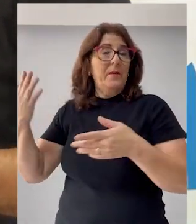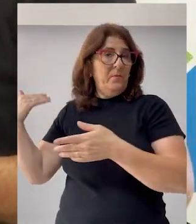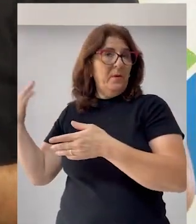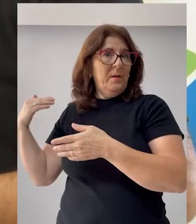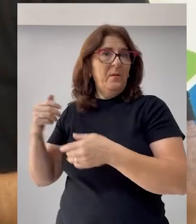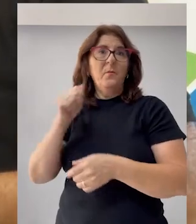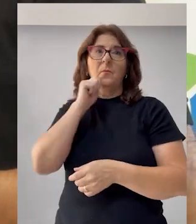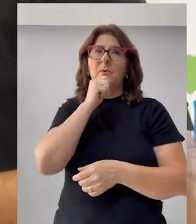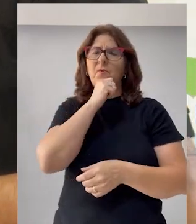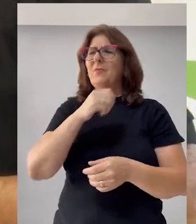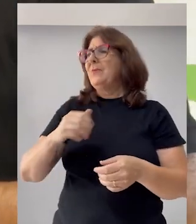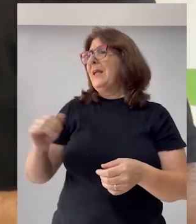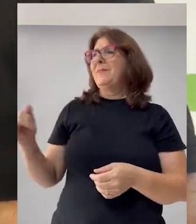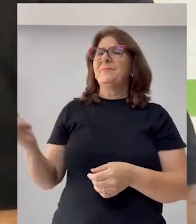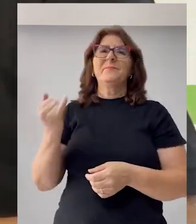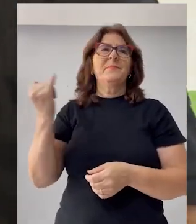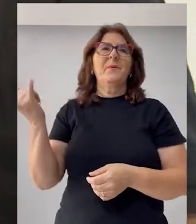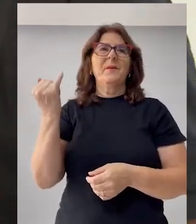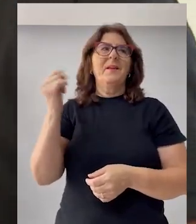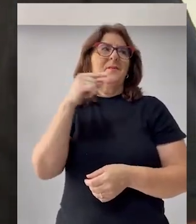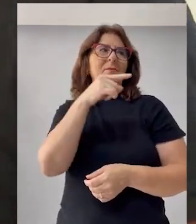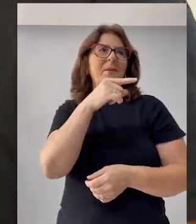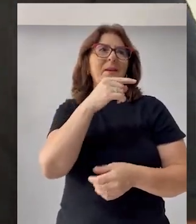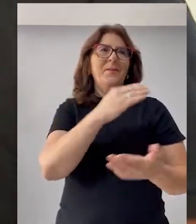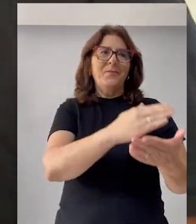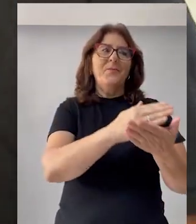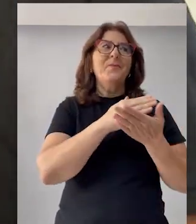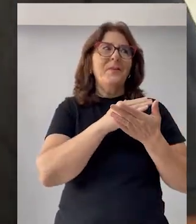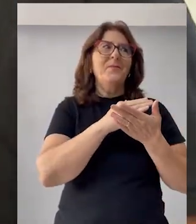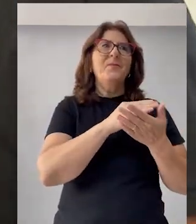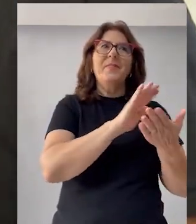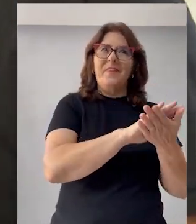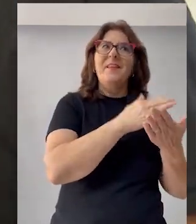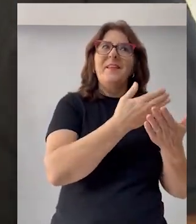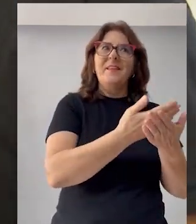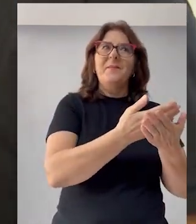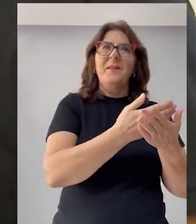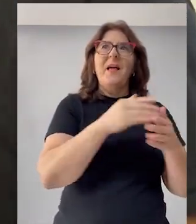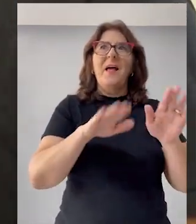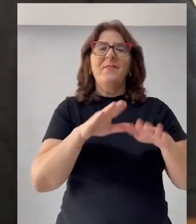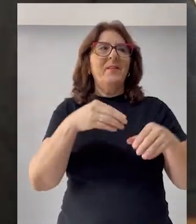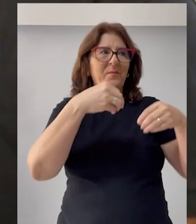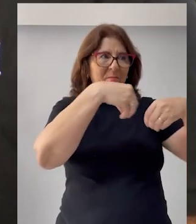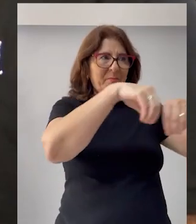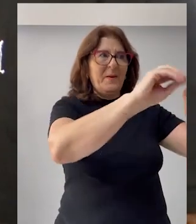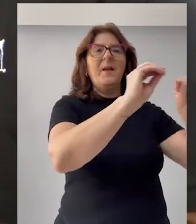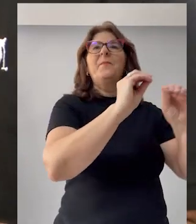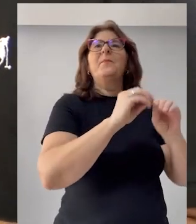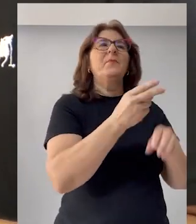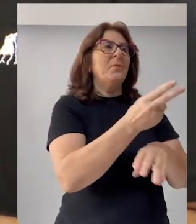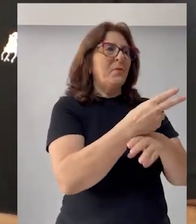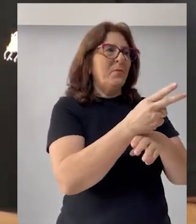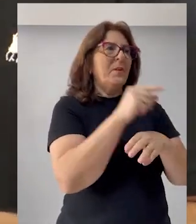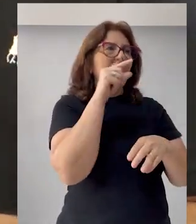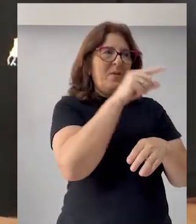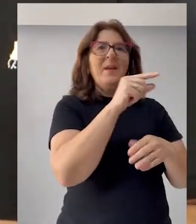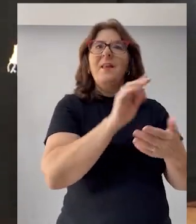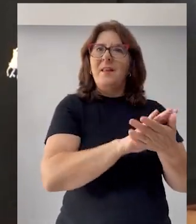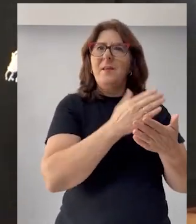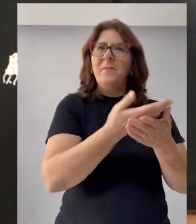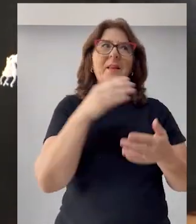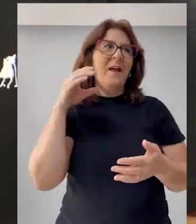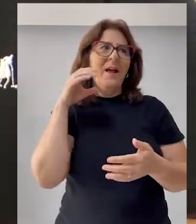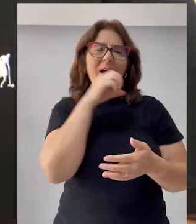o Antônio tem sido uma peça-chave, porque ele é o nosso canal, nós enviamos para ele, muitas vezes ele mesmo interpreta, às vezes até bem